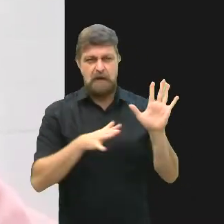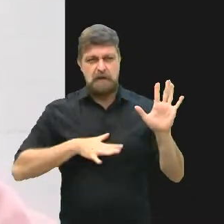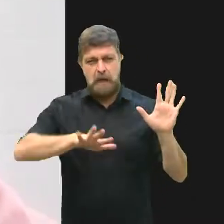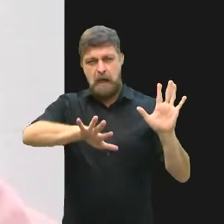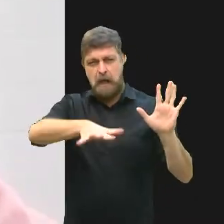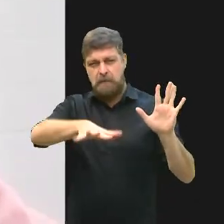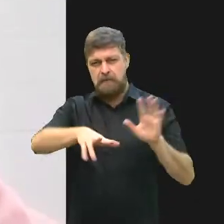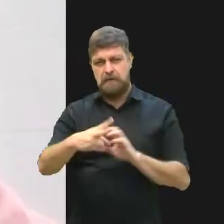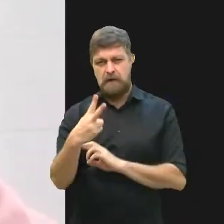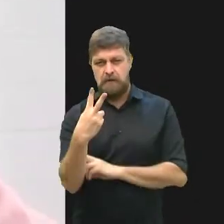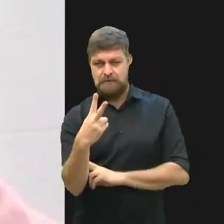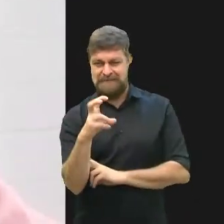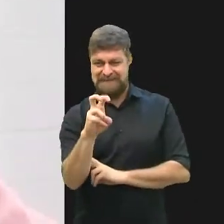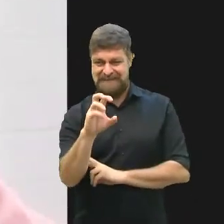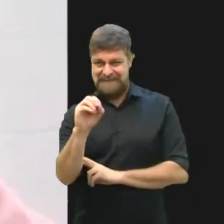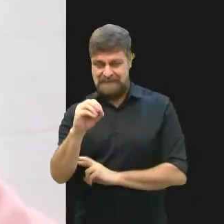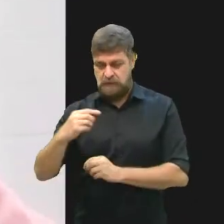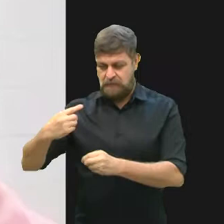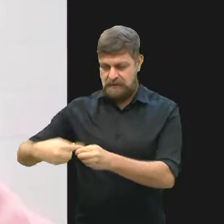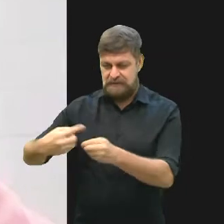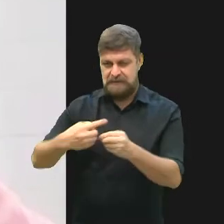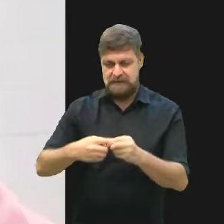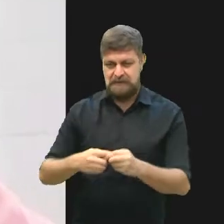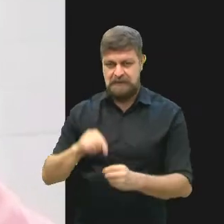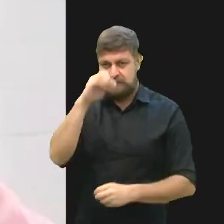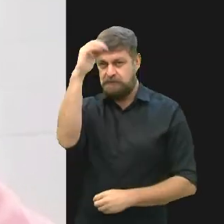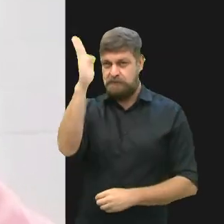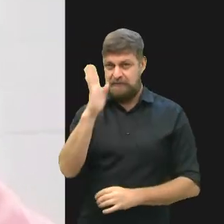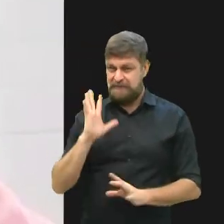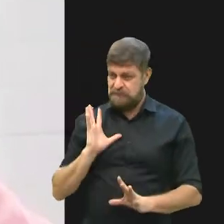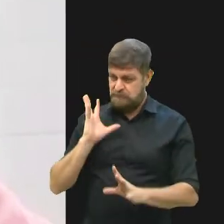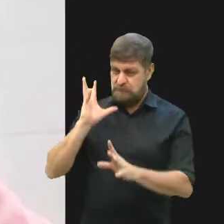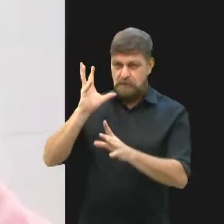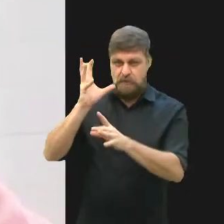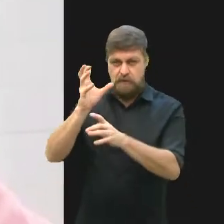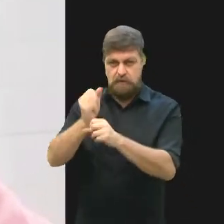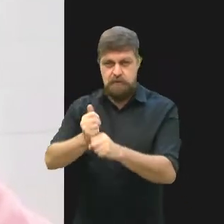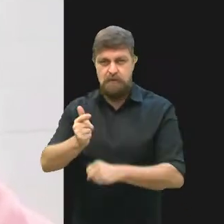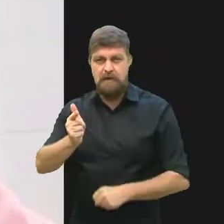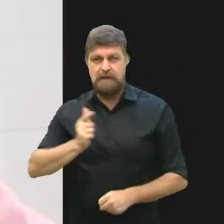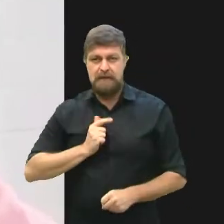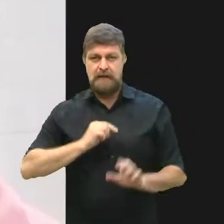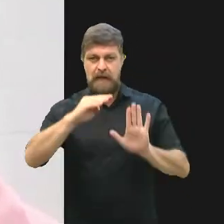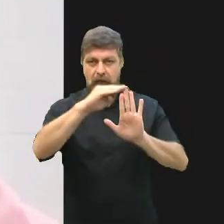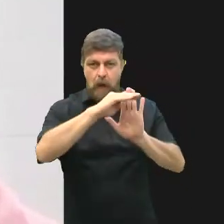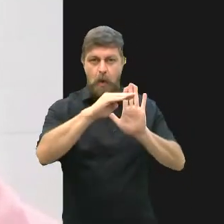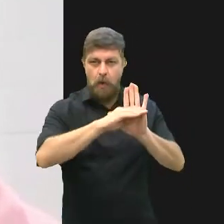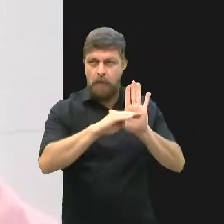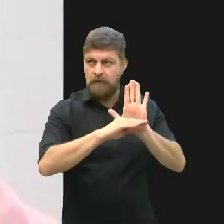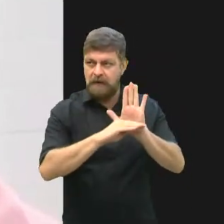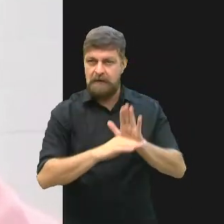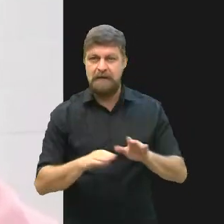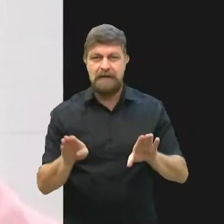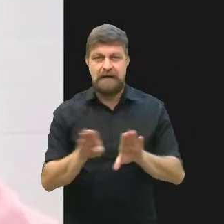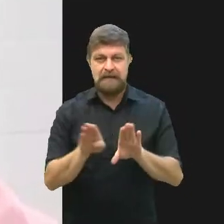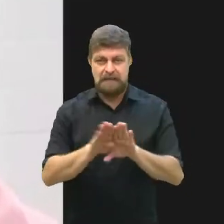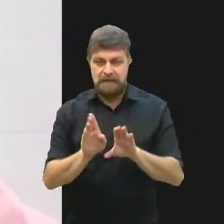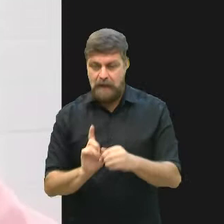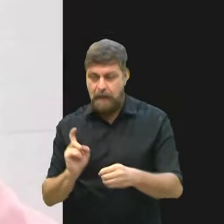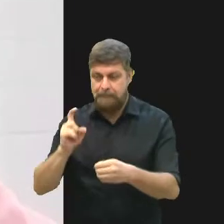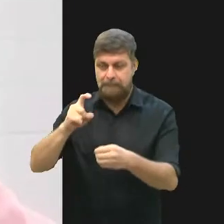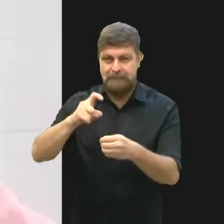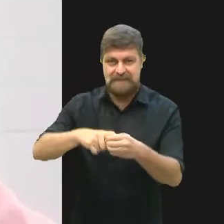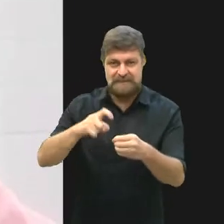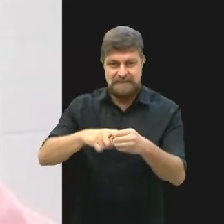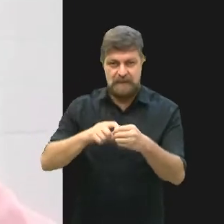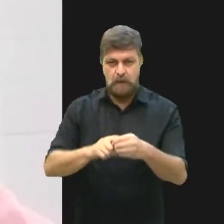de 250 cidades do Brasil que se associaram ao programa, e em parceria com a Organização